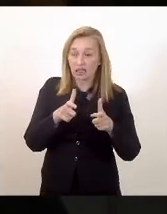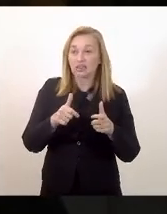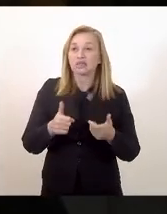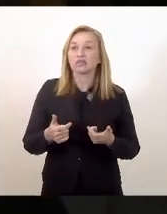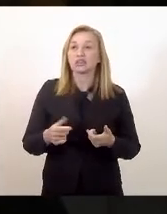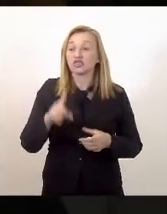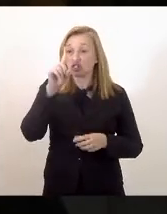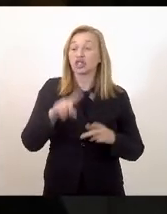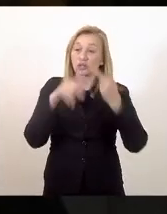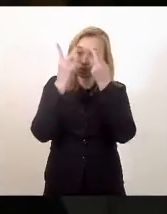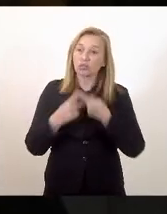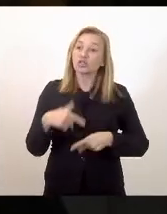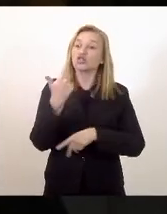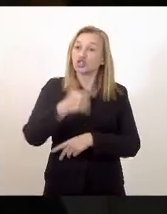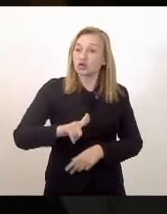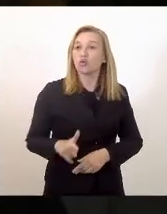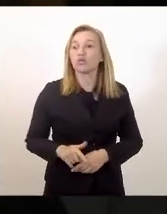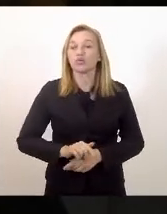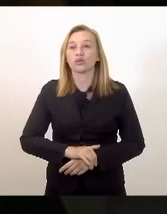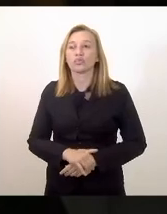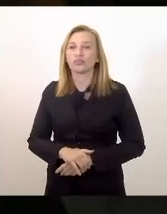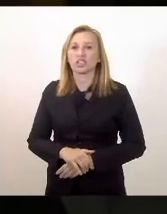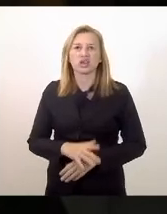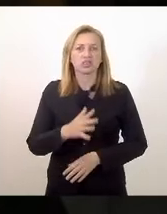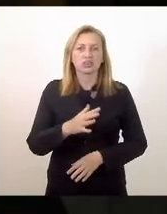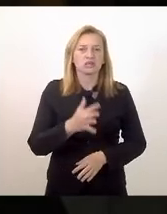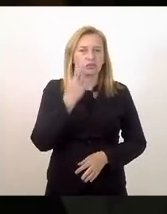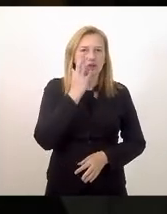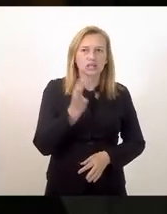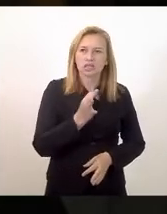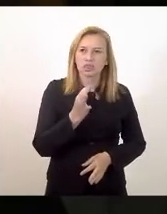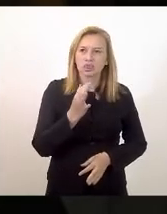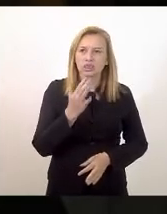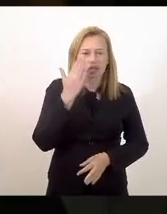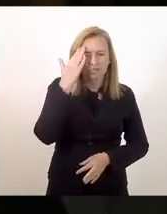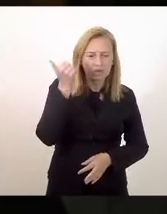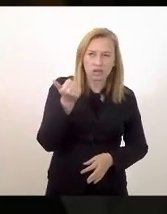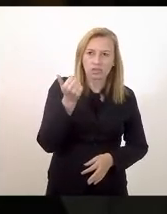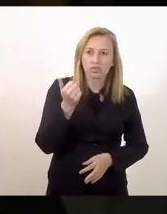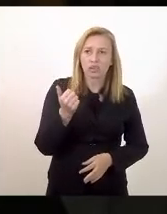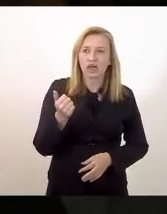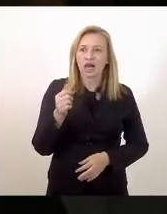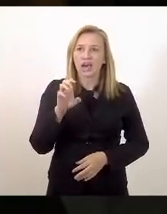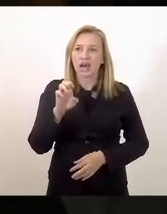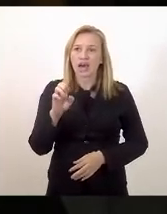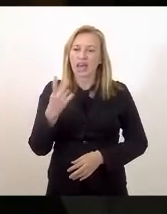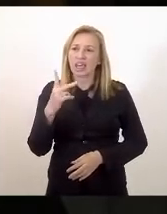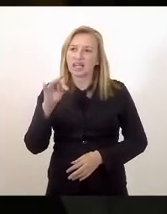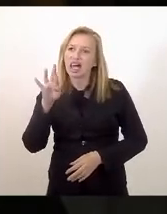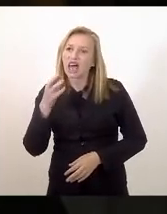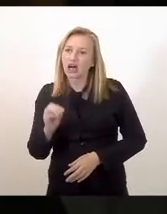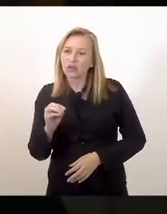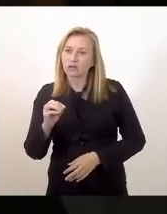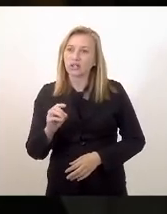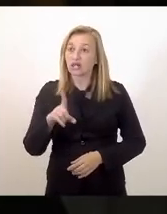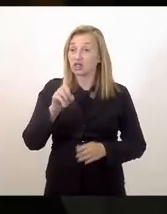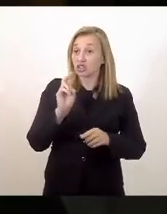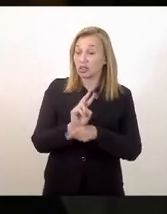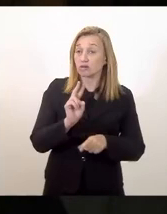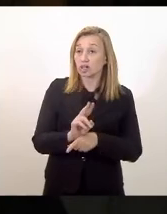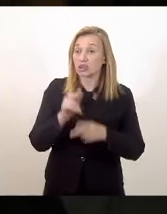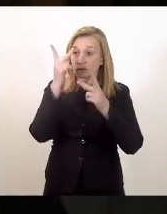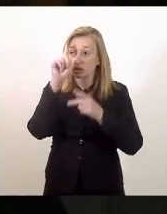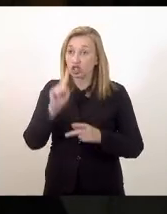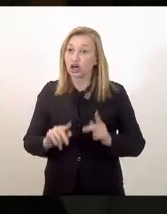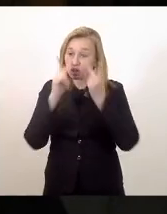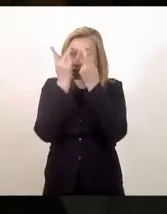humanos novamente. Eles, novamente, que não são etéreos, que não são coisas abstratas. A defesa dos direitos humanos significa a defesa